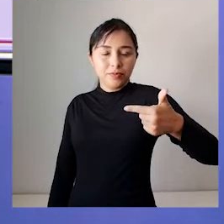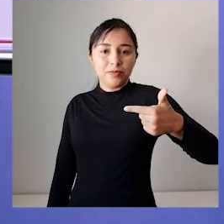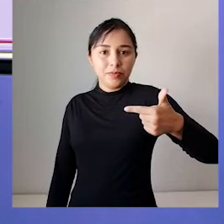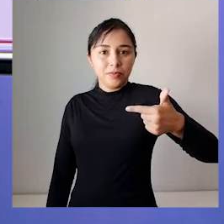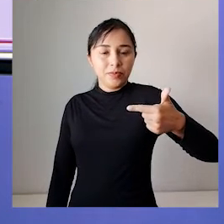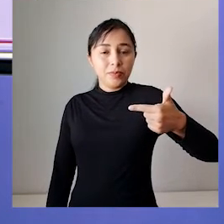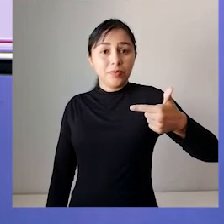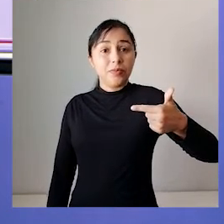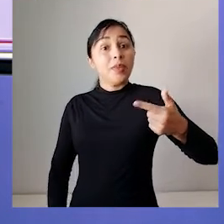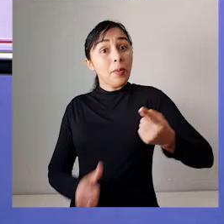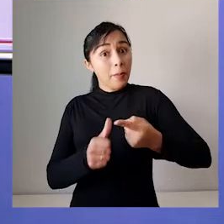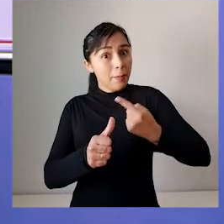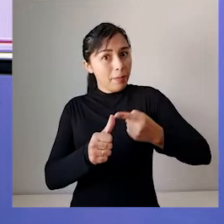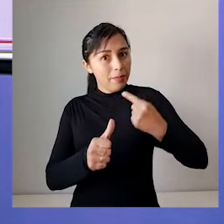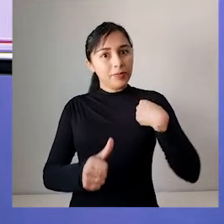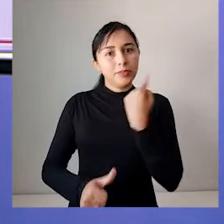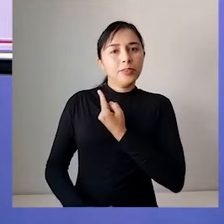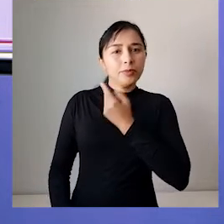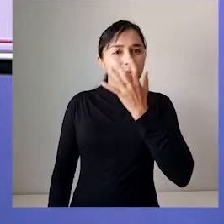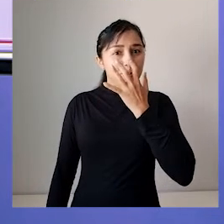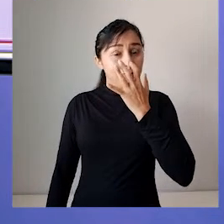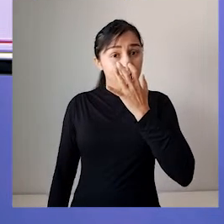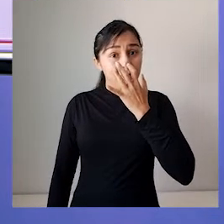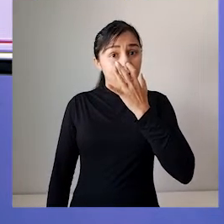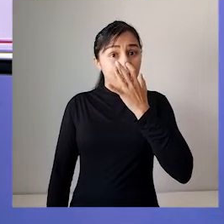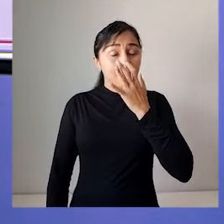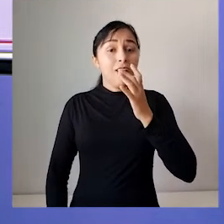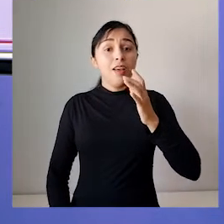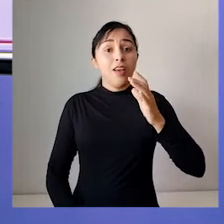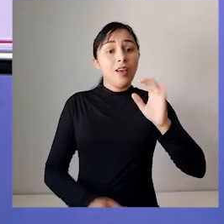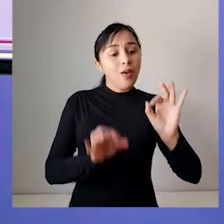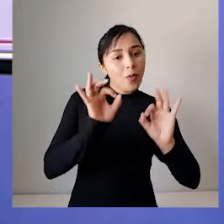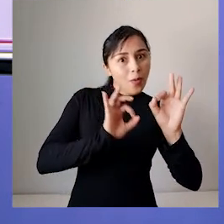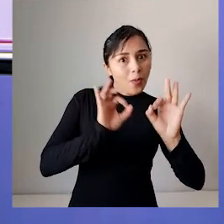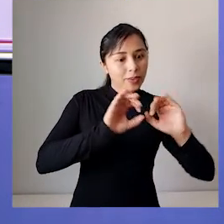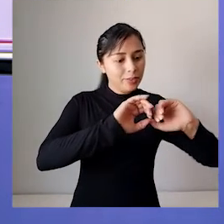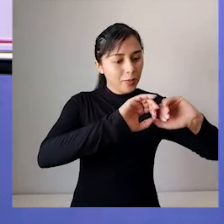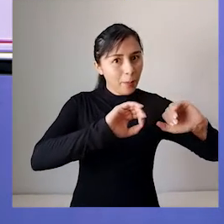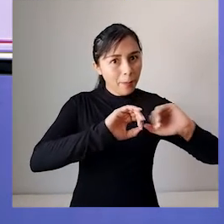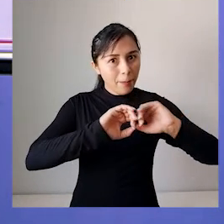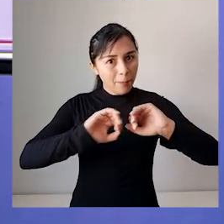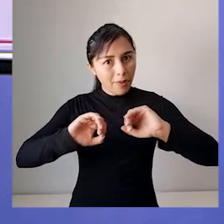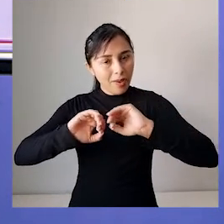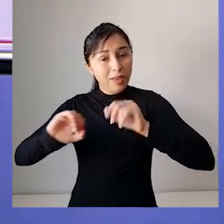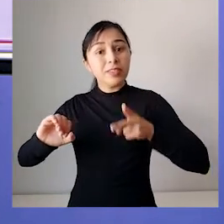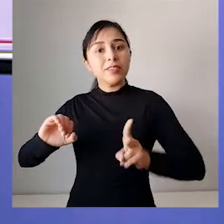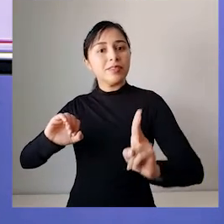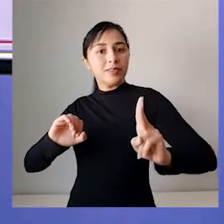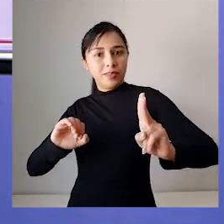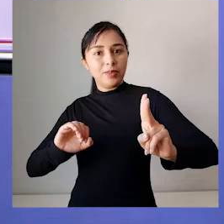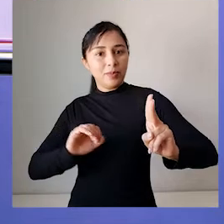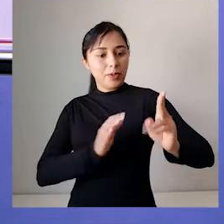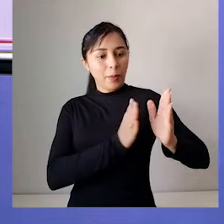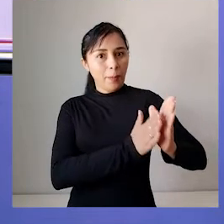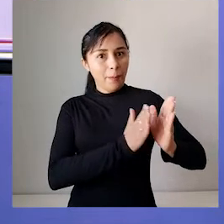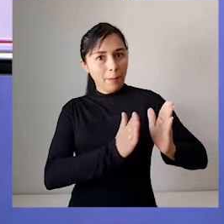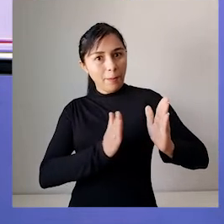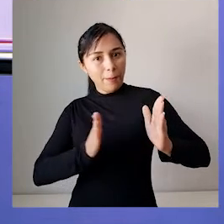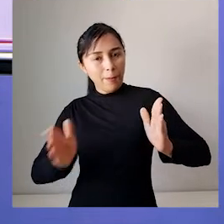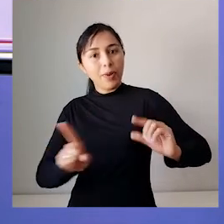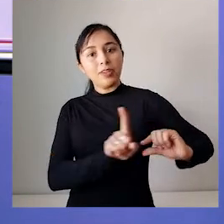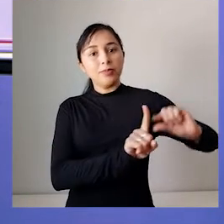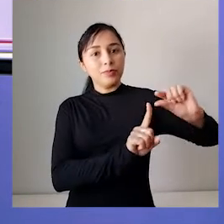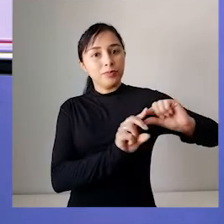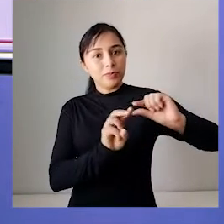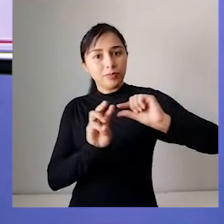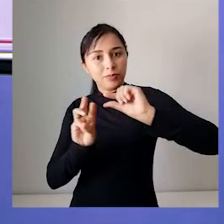825.262. Primeira coisa que nós vamos observar, que nós vamos fazer, é a distribuição, começando sempre pela unidade, da